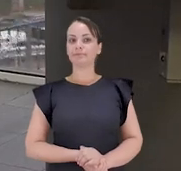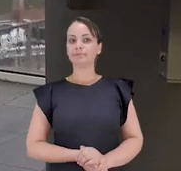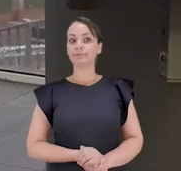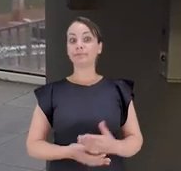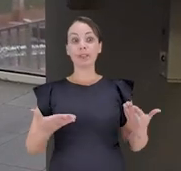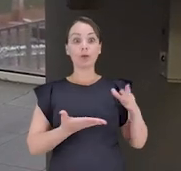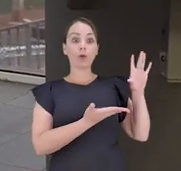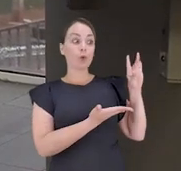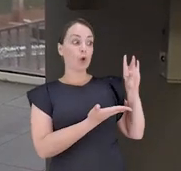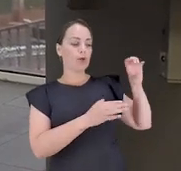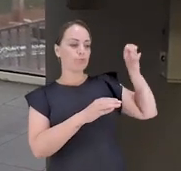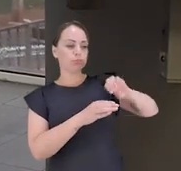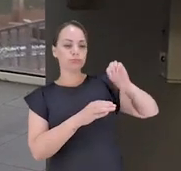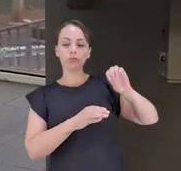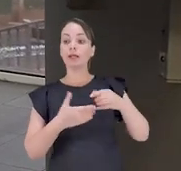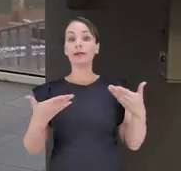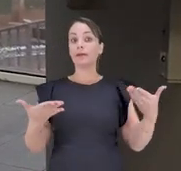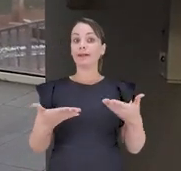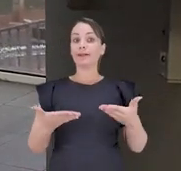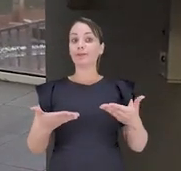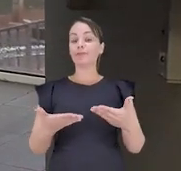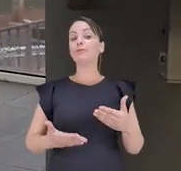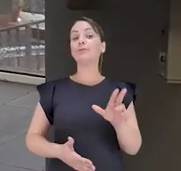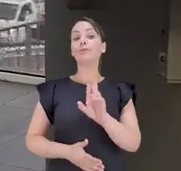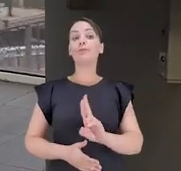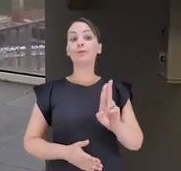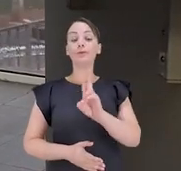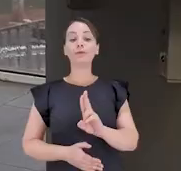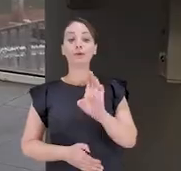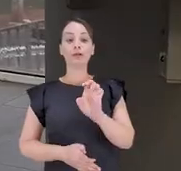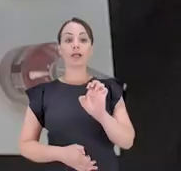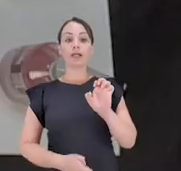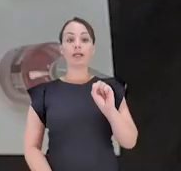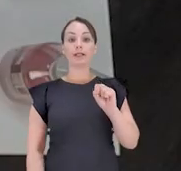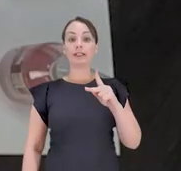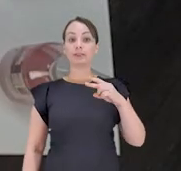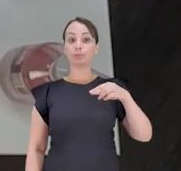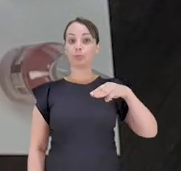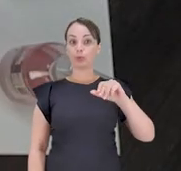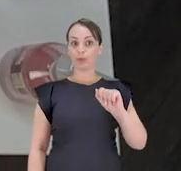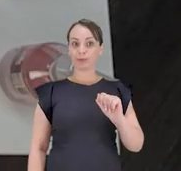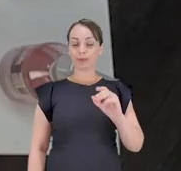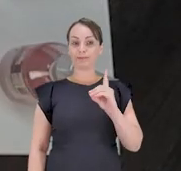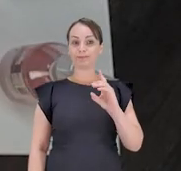Fechamos. Então, cola. Agora check. A gente vai... Vamos colocar agora espuma de barbear.